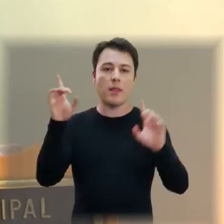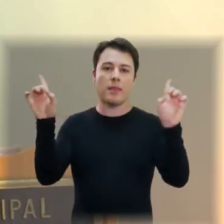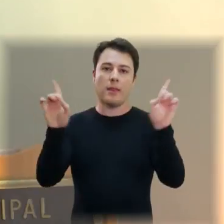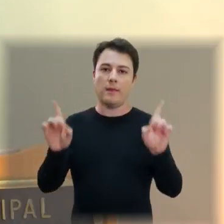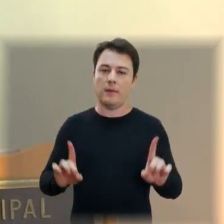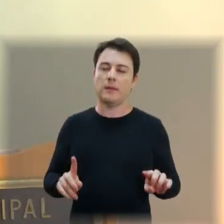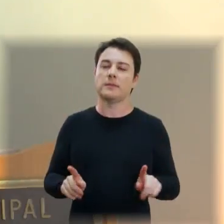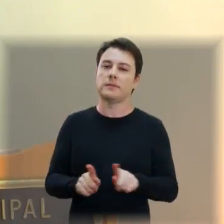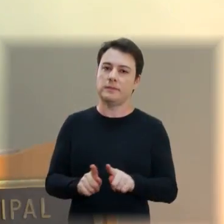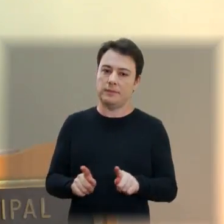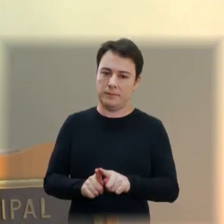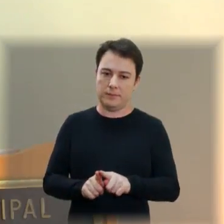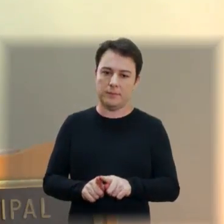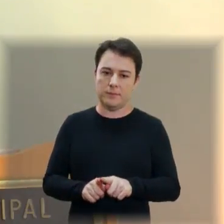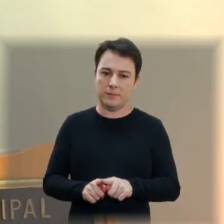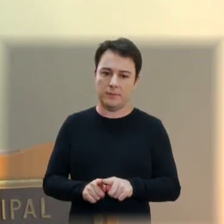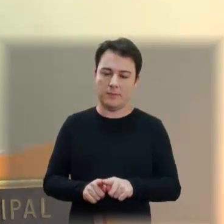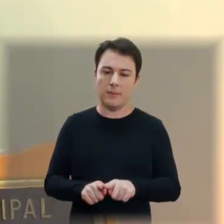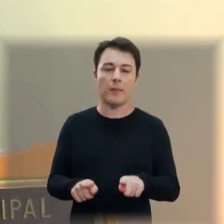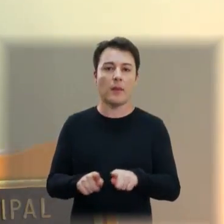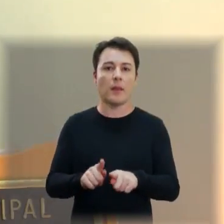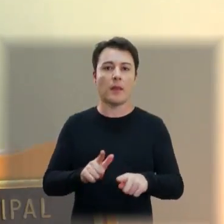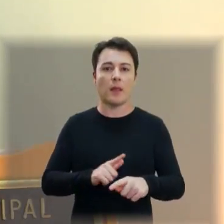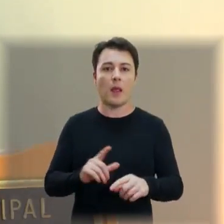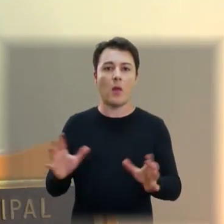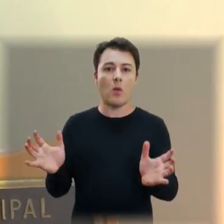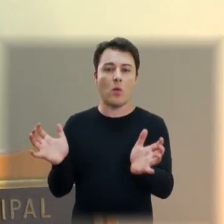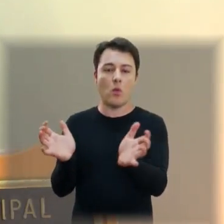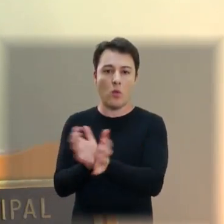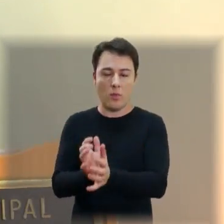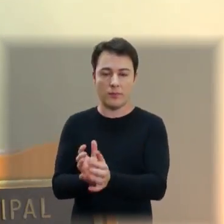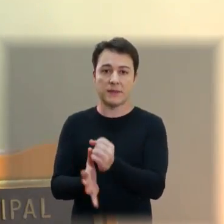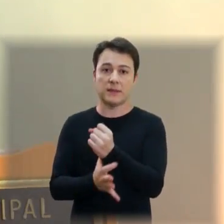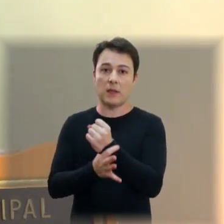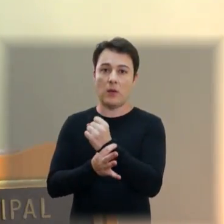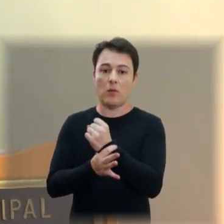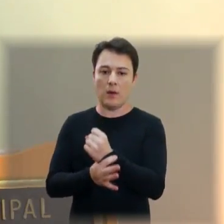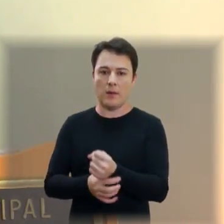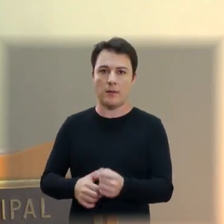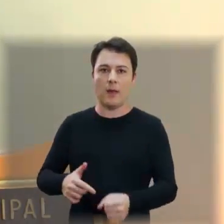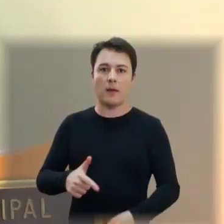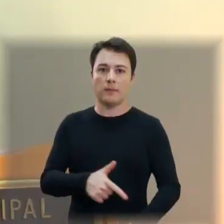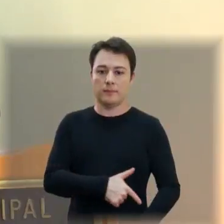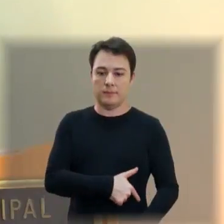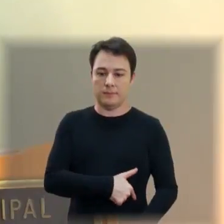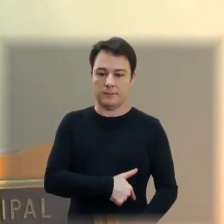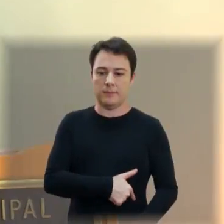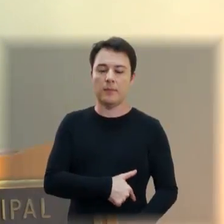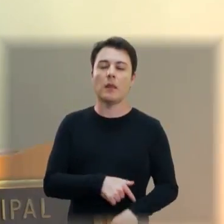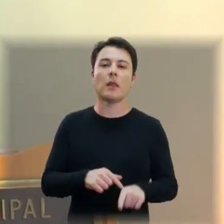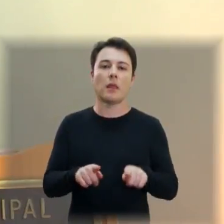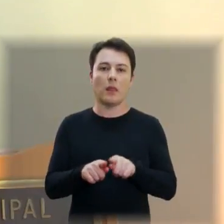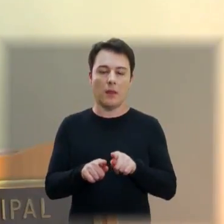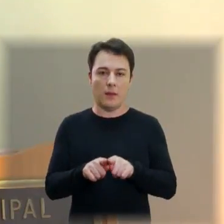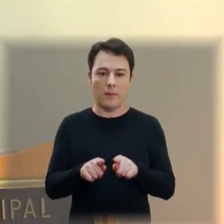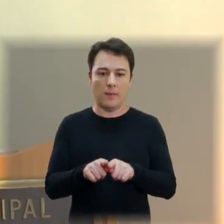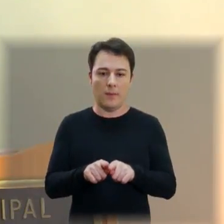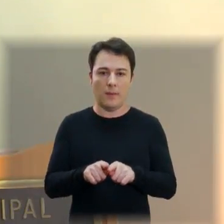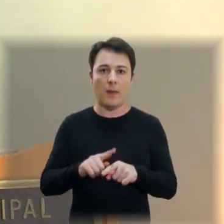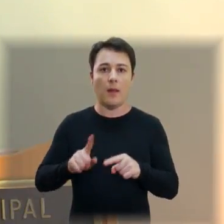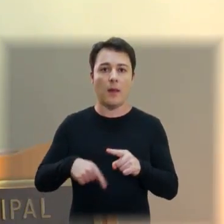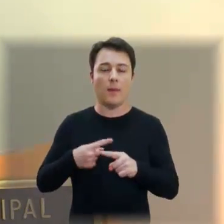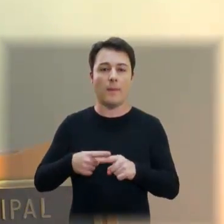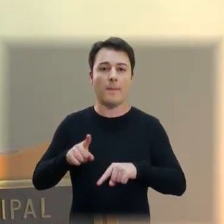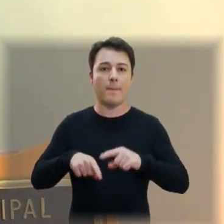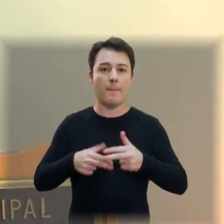também. Disponibilidade de equipe de segurança armada, não armada, tem que ter no espaço. Exploração de